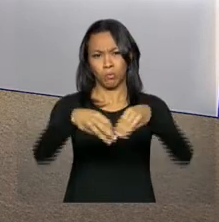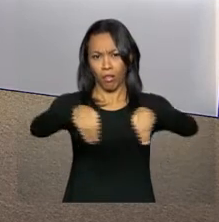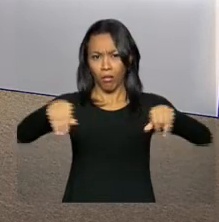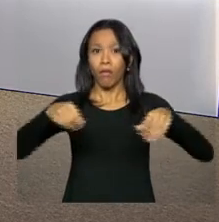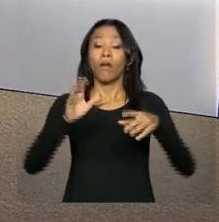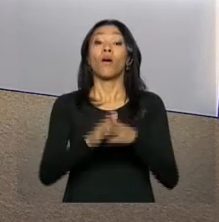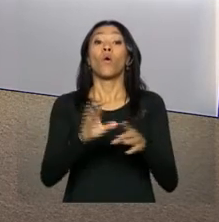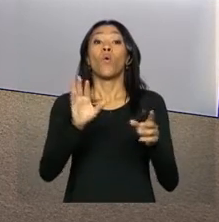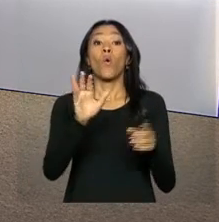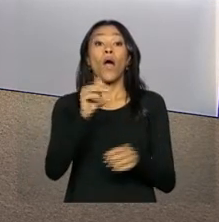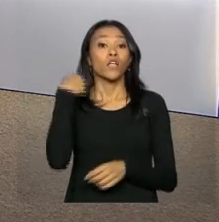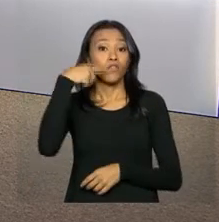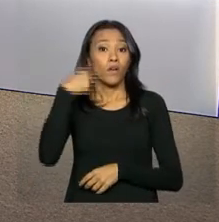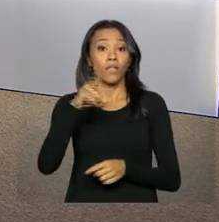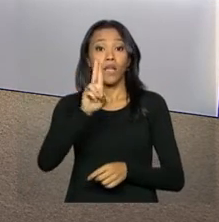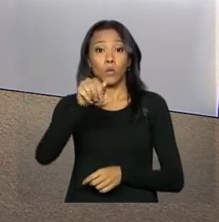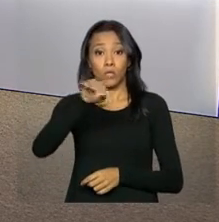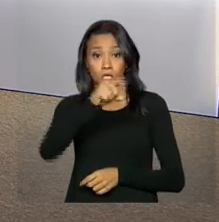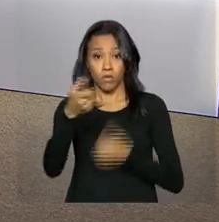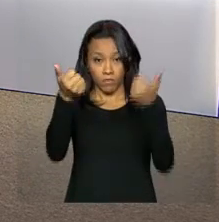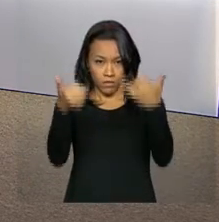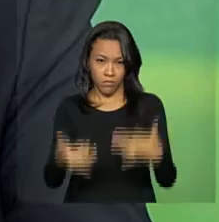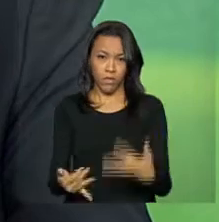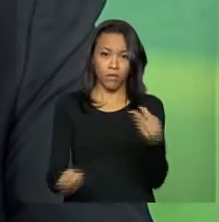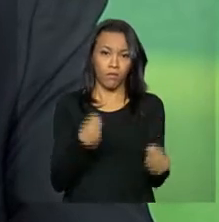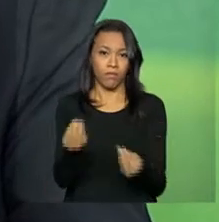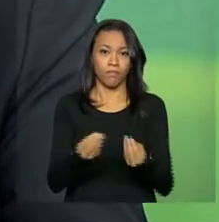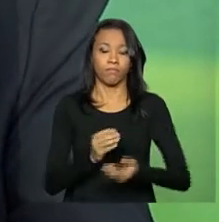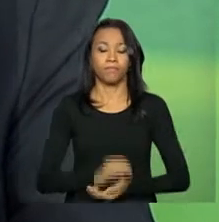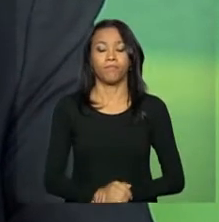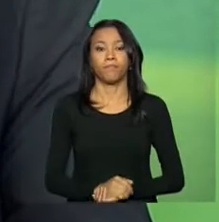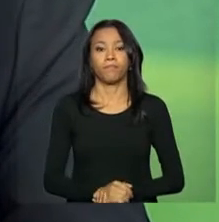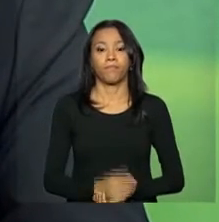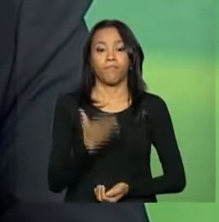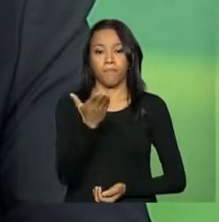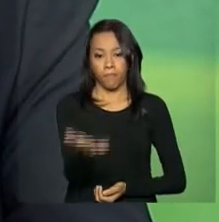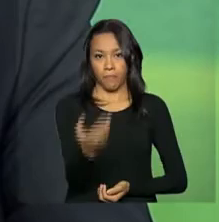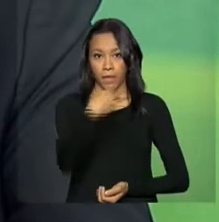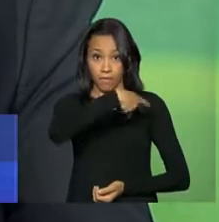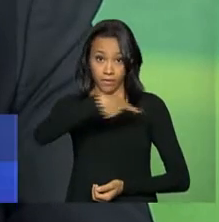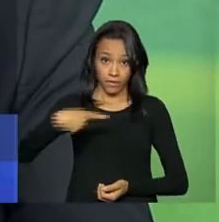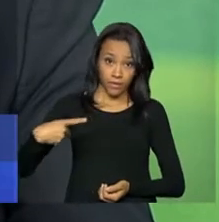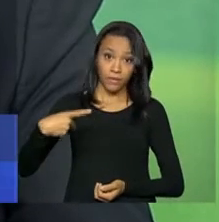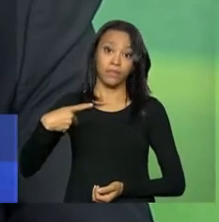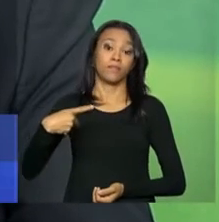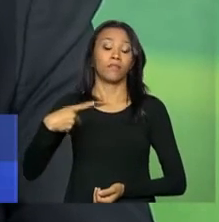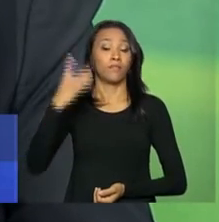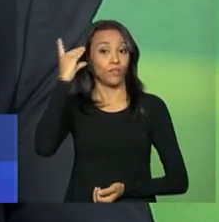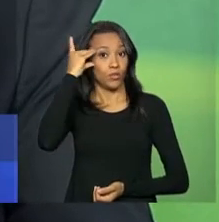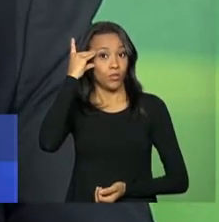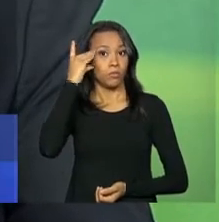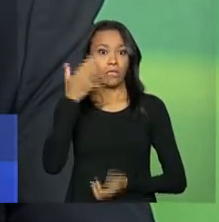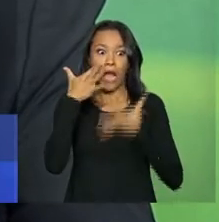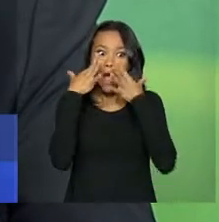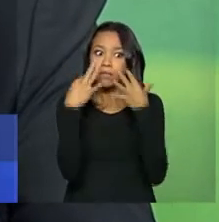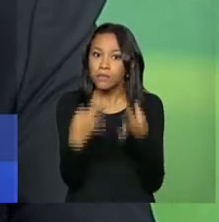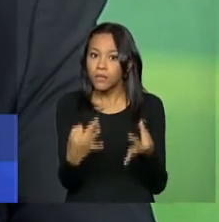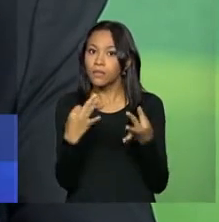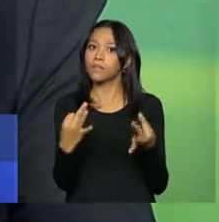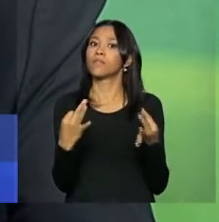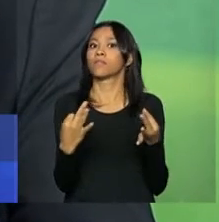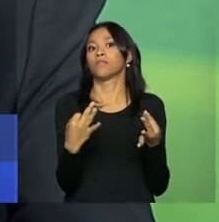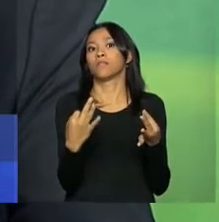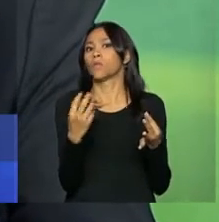adams falou sobre o acordo o presidente está muito atenta ao processo